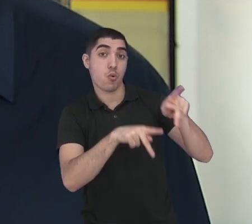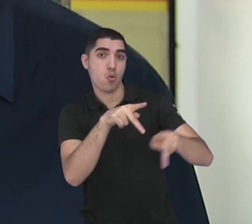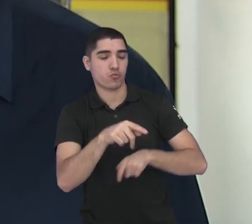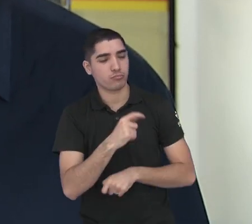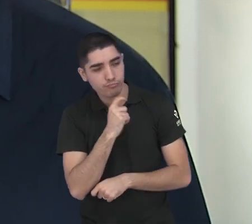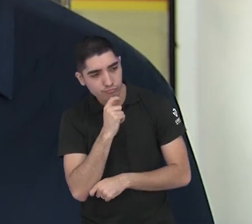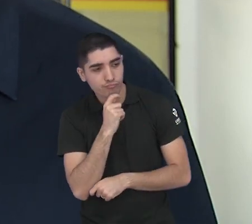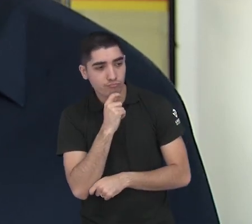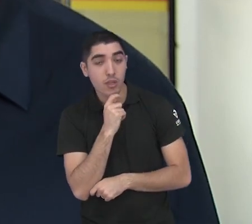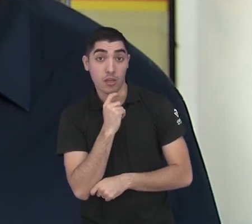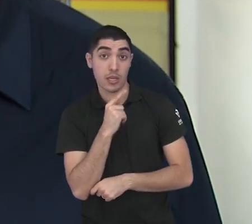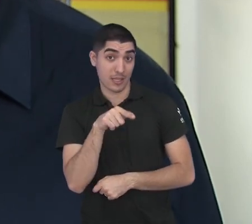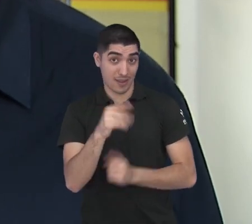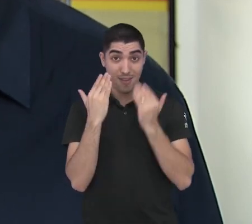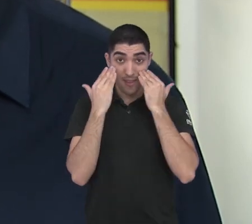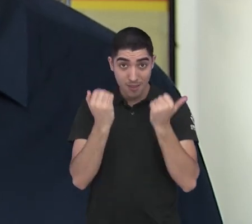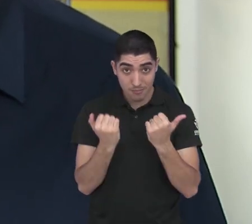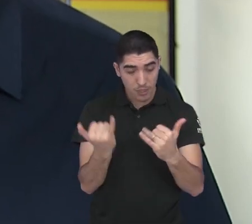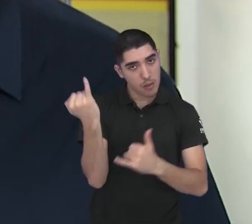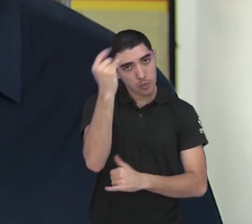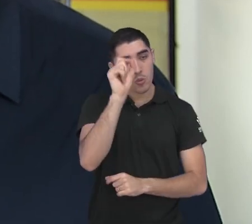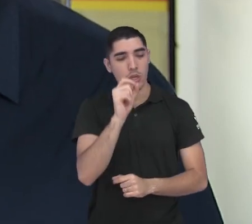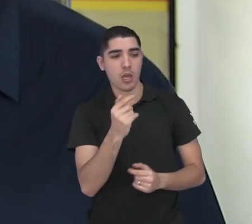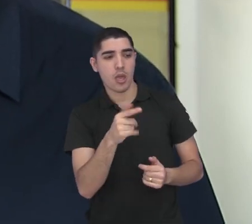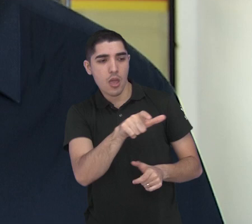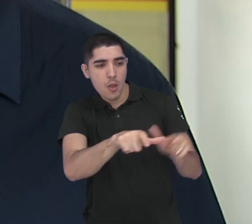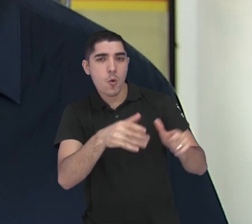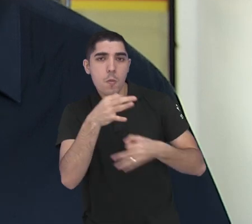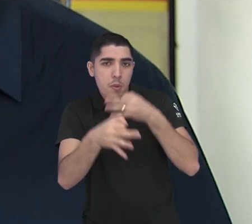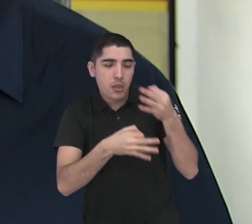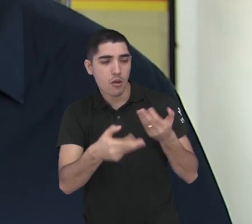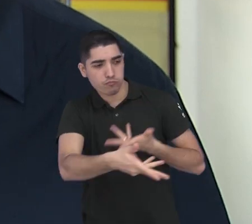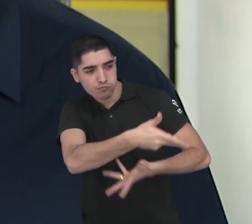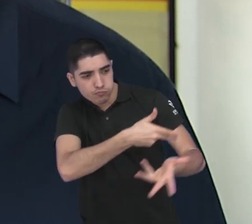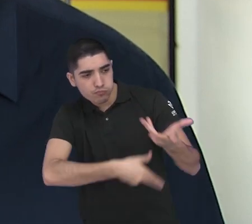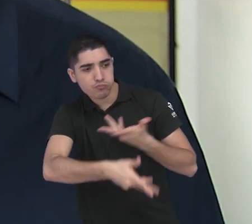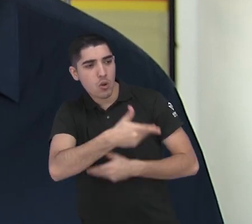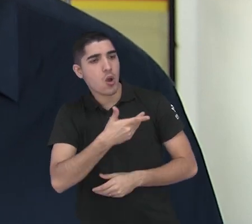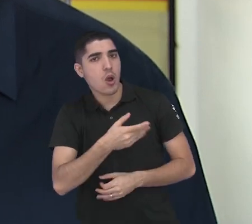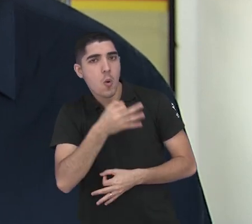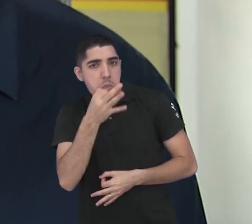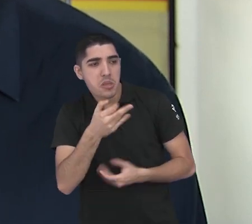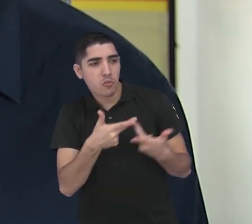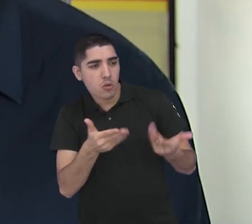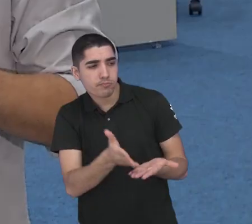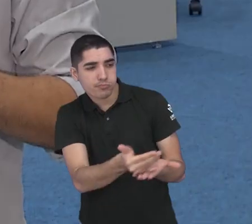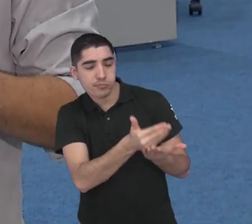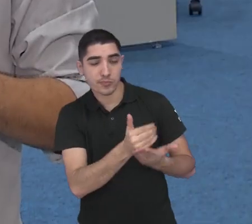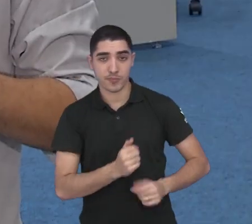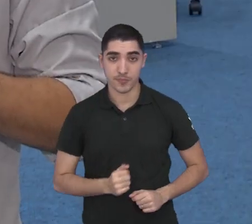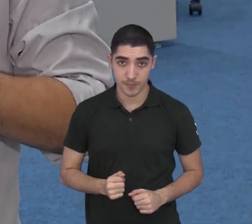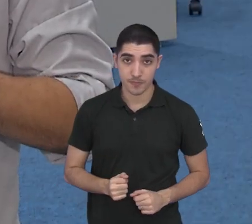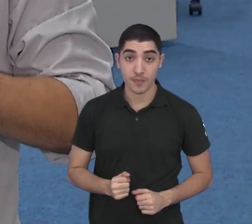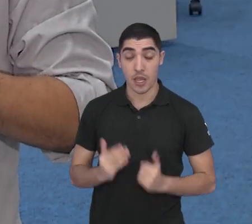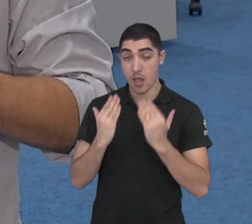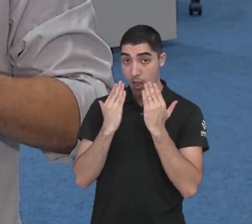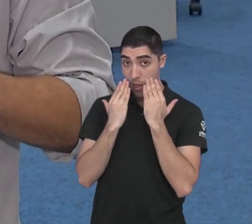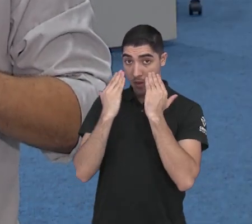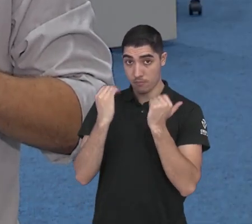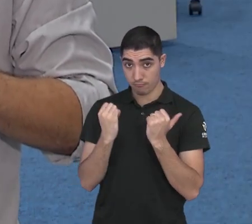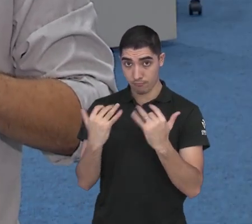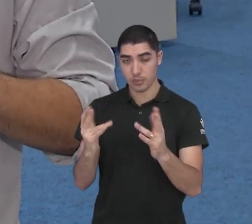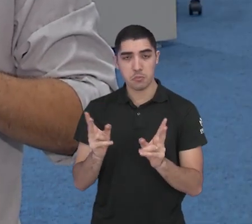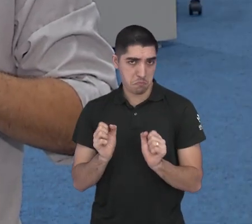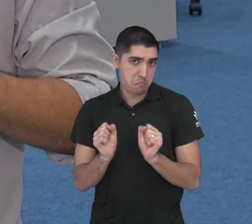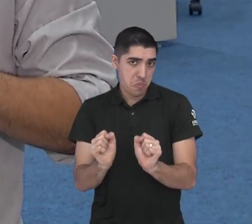audiência pública é ouvir a população e coletar as informações, as sugestões da população. As audiências públicas